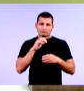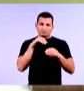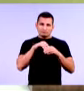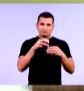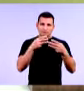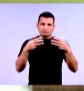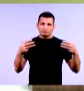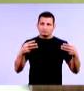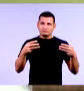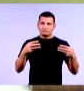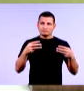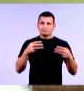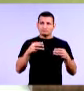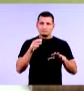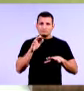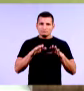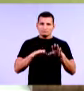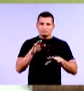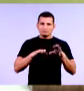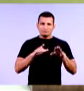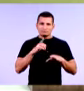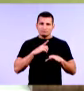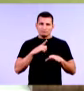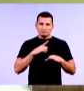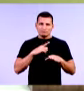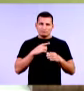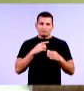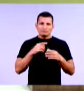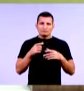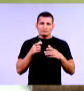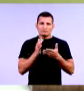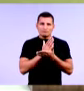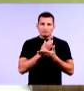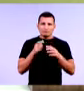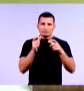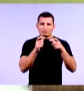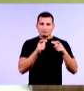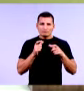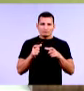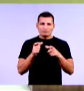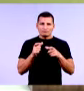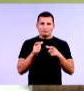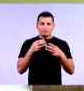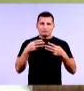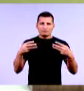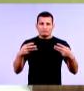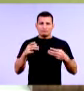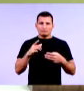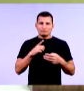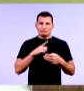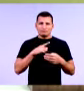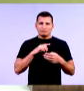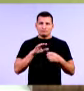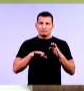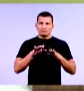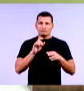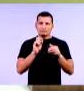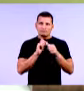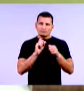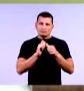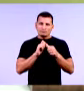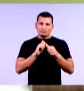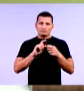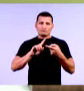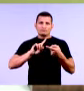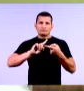você tem, por vezes, alguns lugares da rede, você tem que elas, a gente faz um nó entre essas linhas